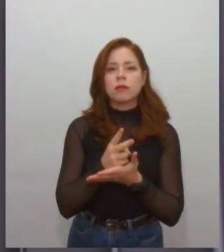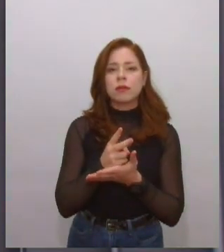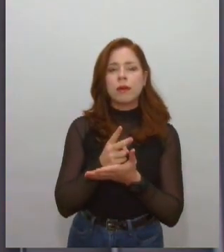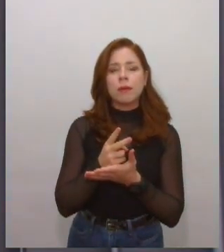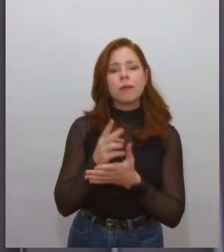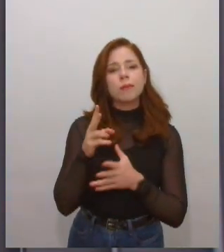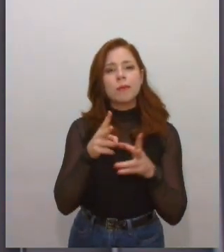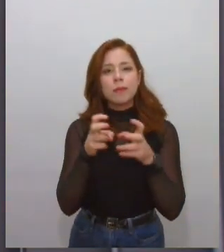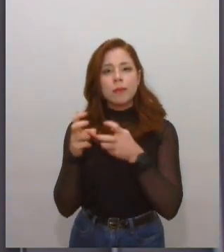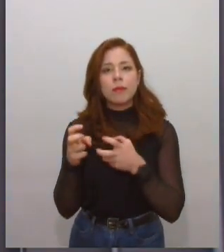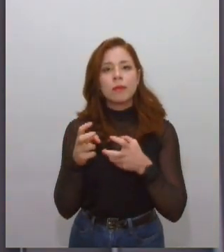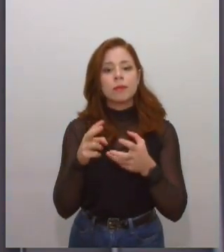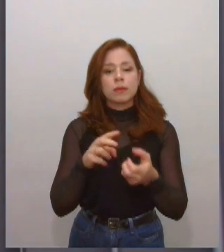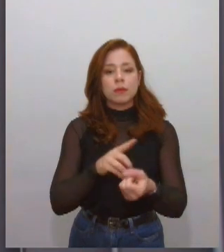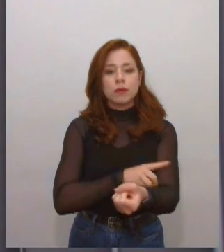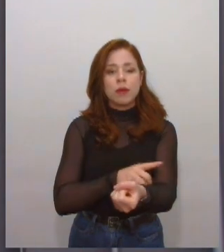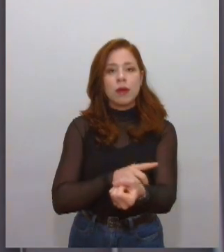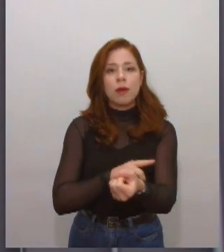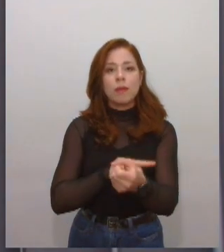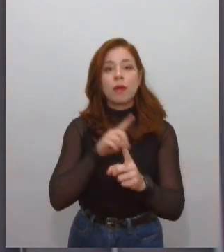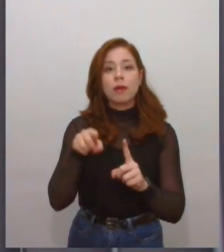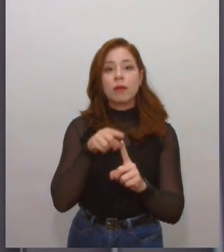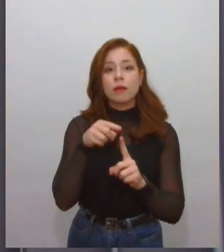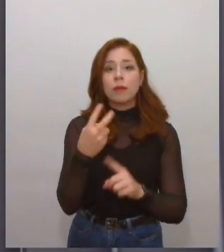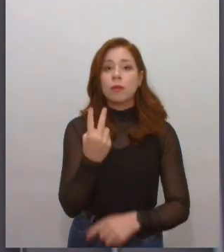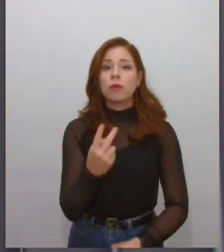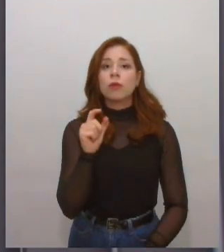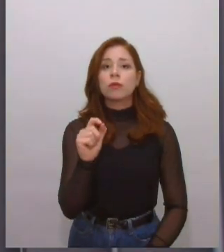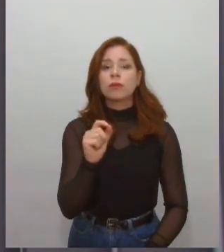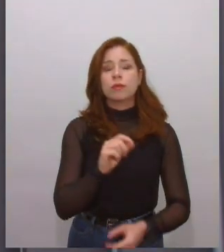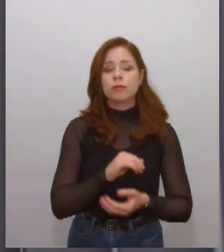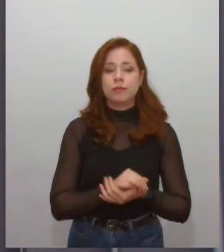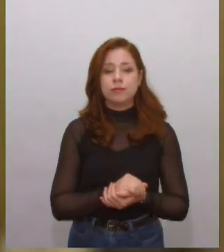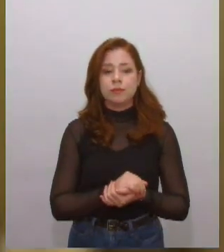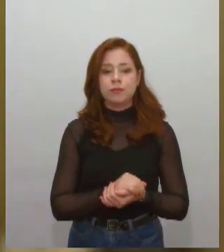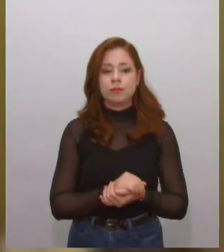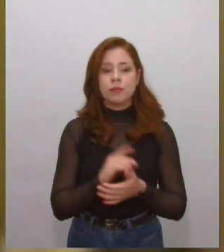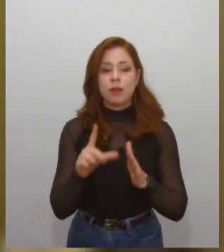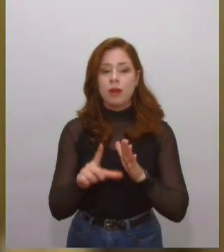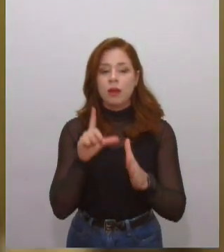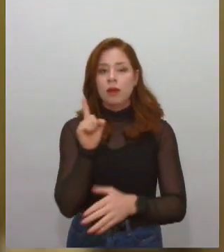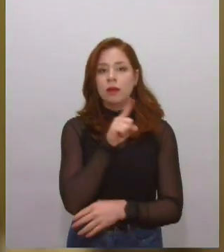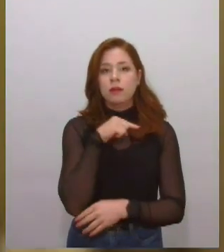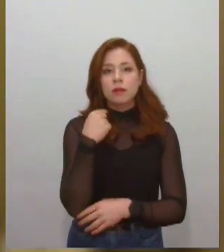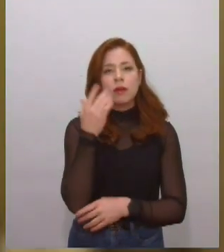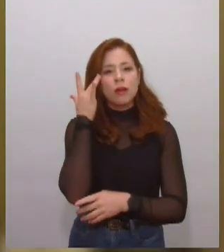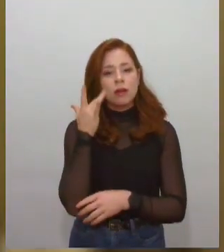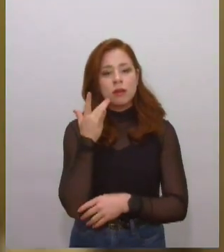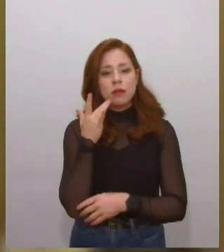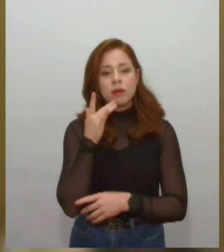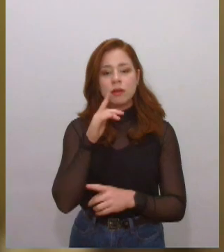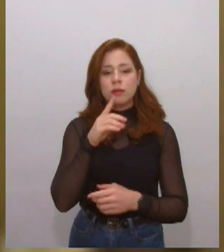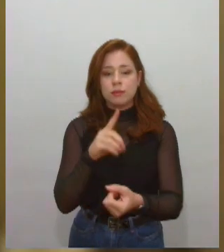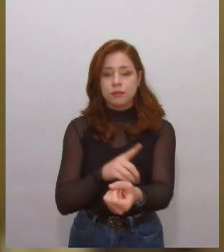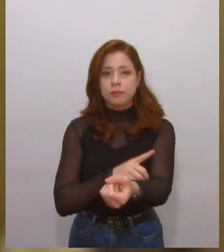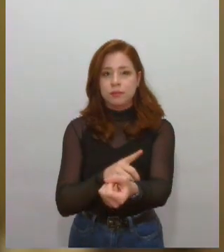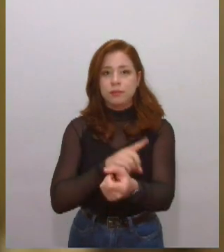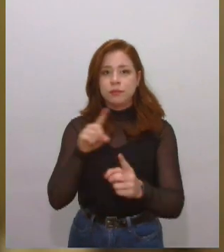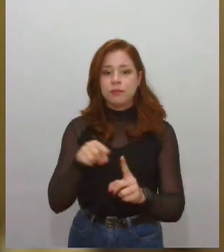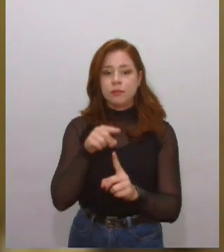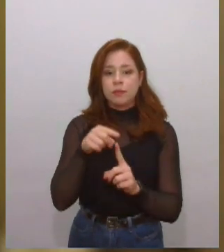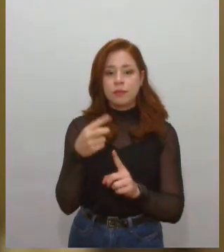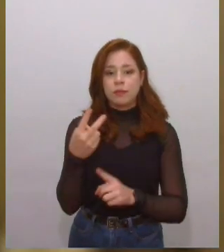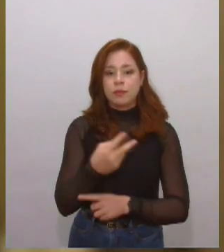diabetes tipo 2, doutora? Então, a gente achava há um certo tempo que a diabetes tipo 2, secundária à obesidade, ela